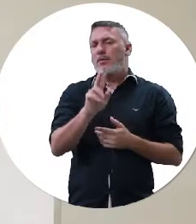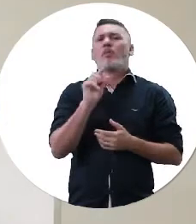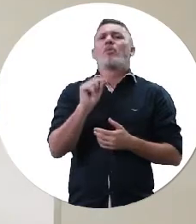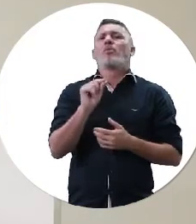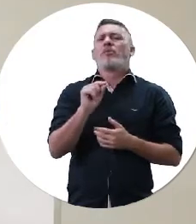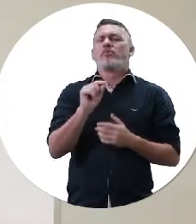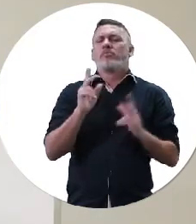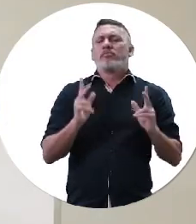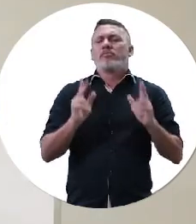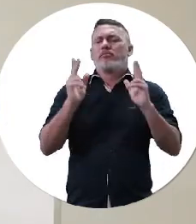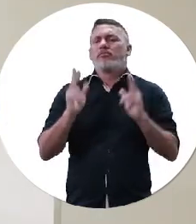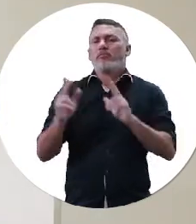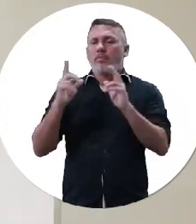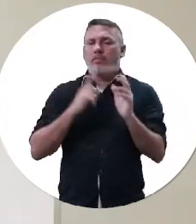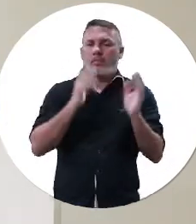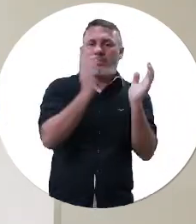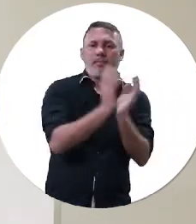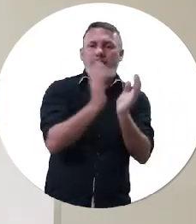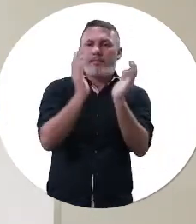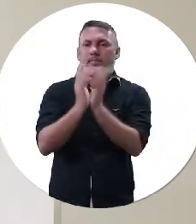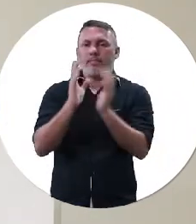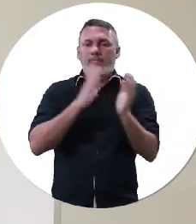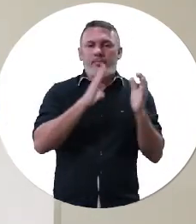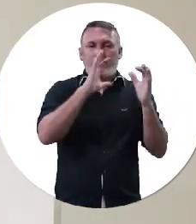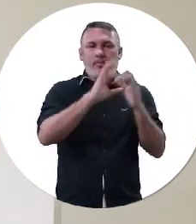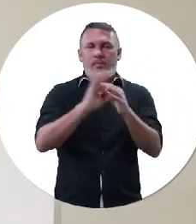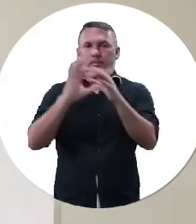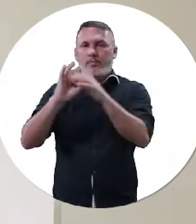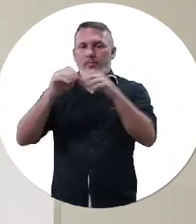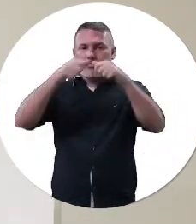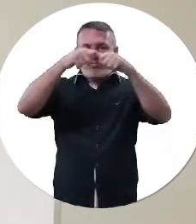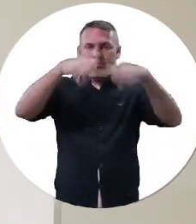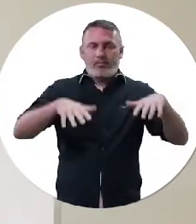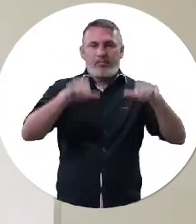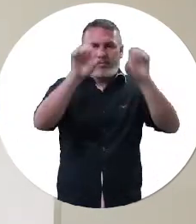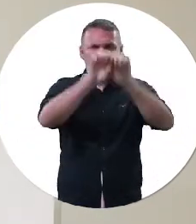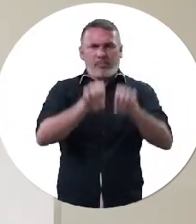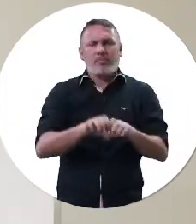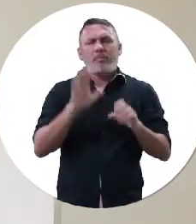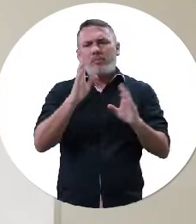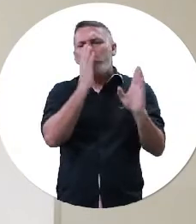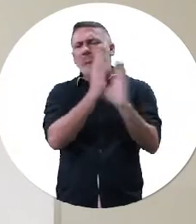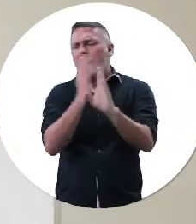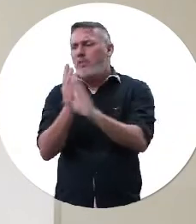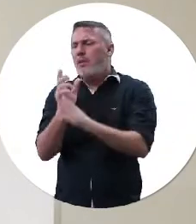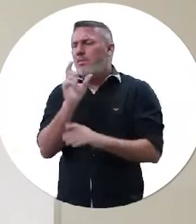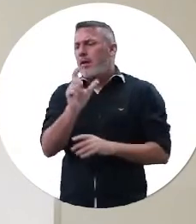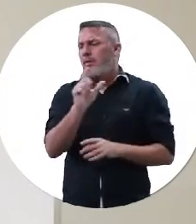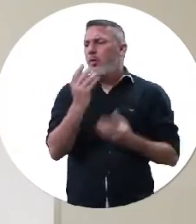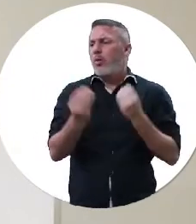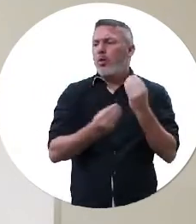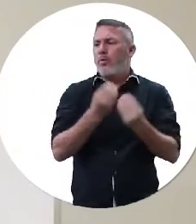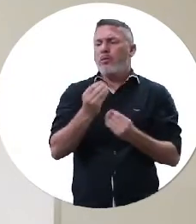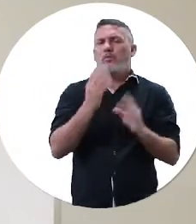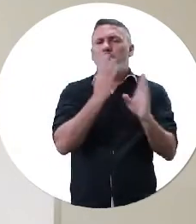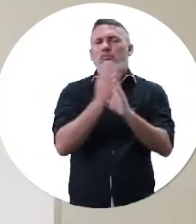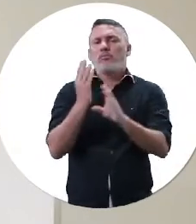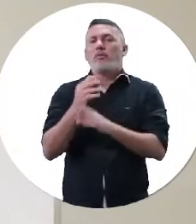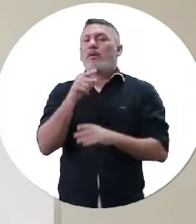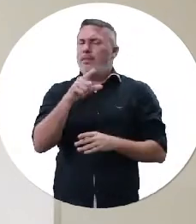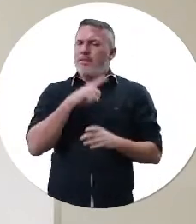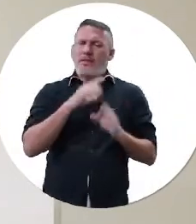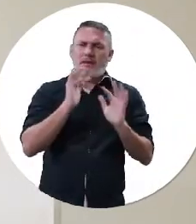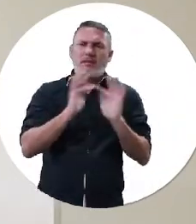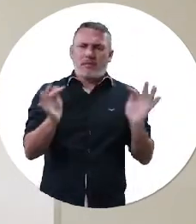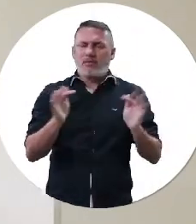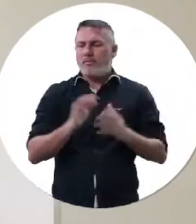éster. Éster, ele tem um conjunto de grupos funcionais identificados em uma estrutura. Como que eu